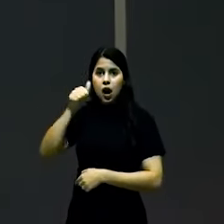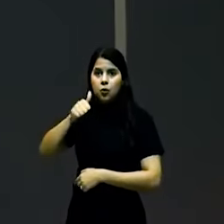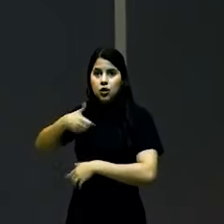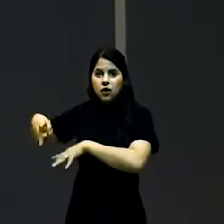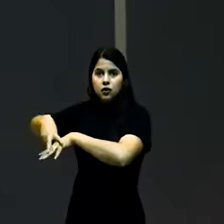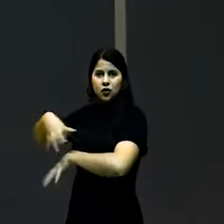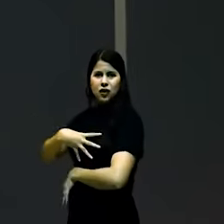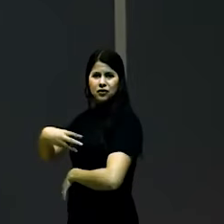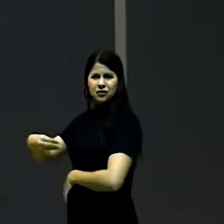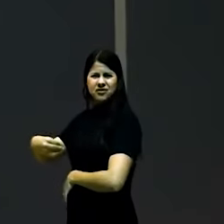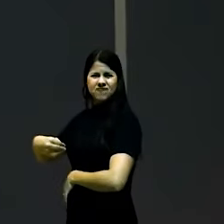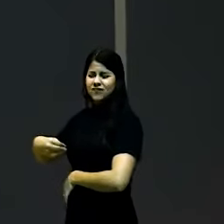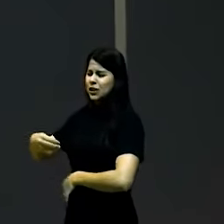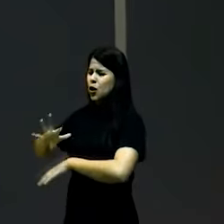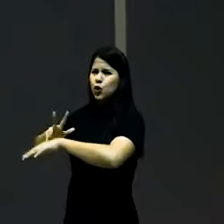filho dela.